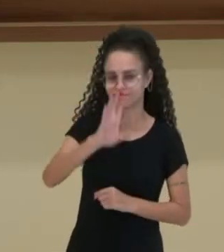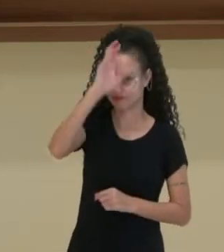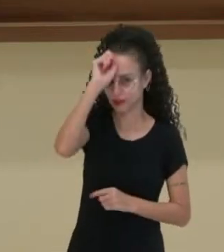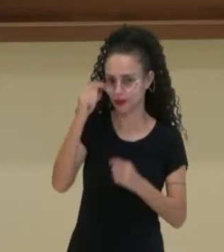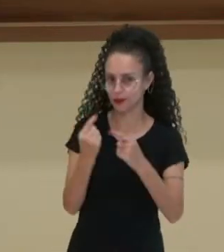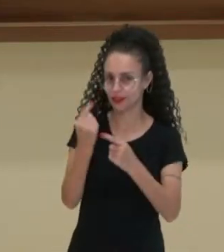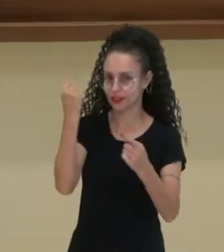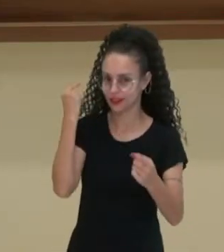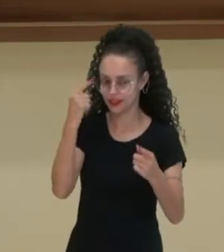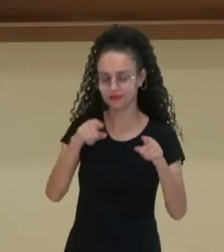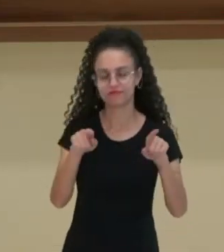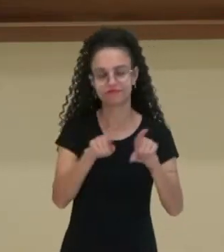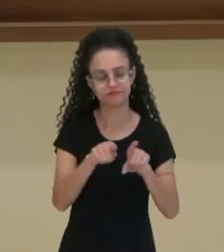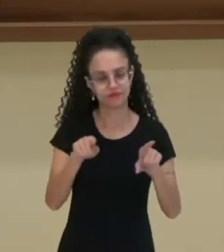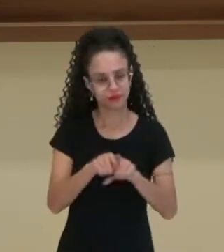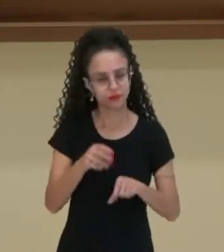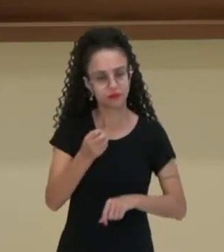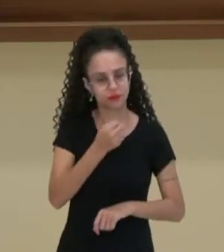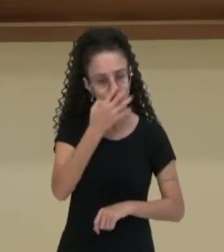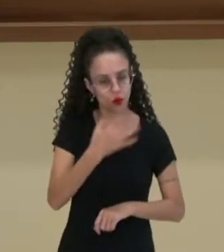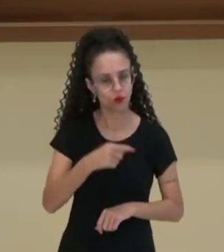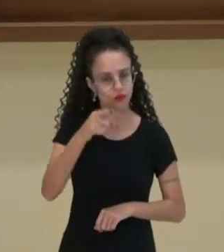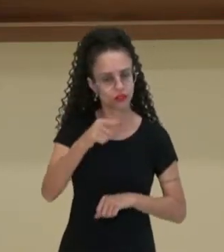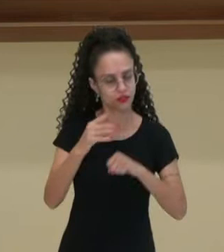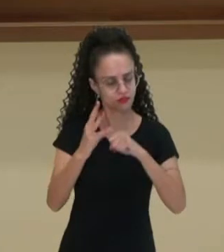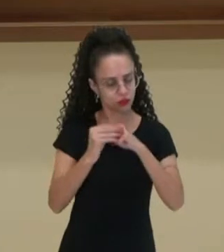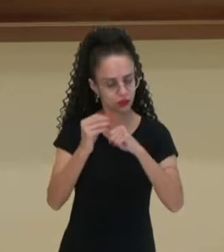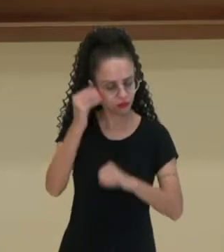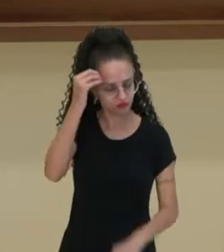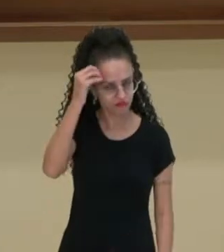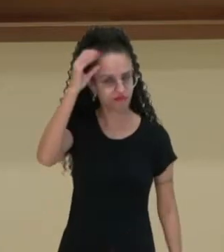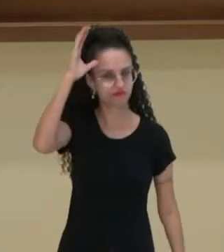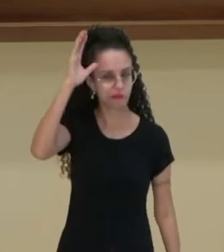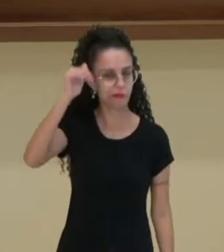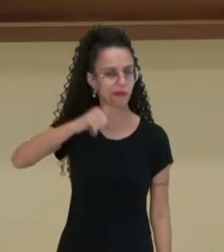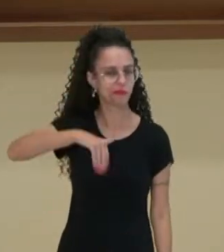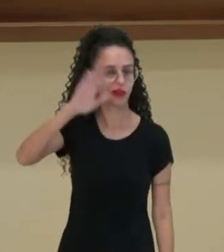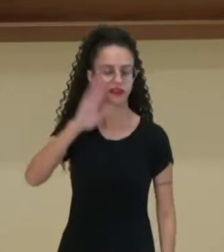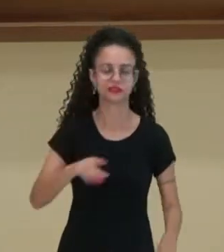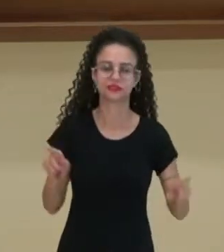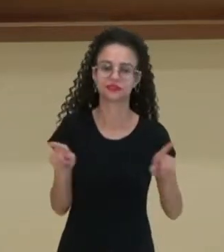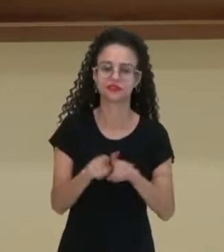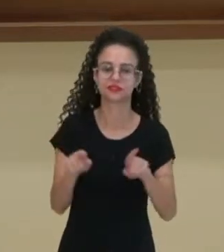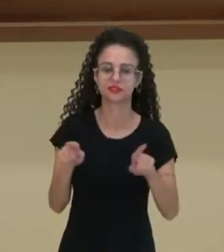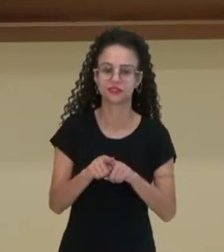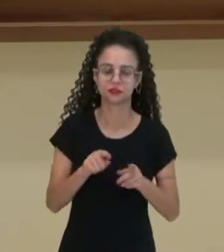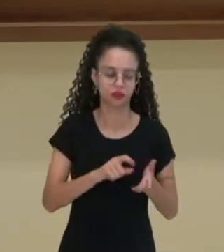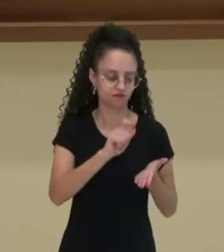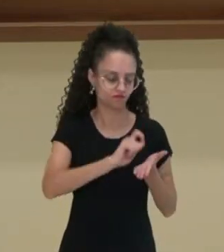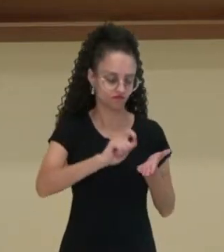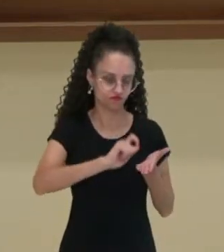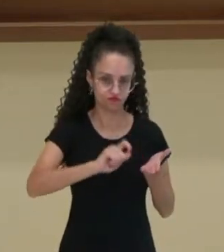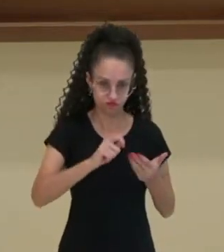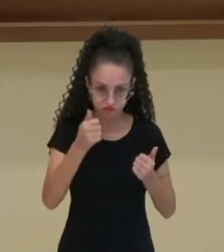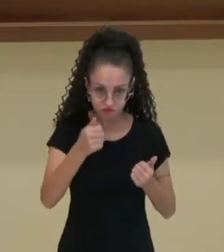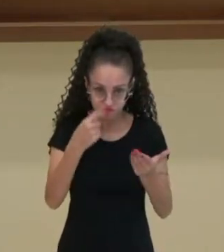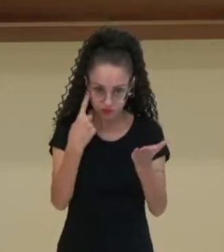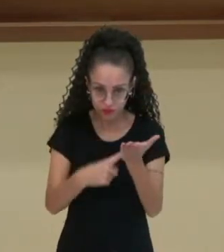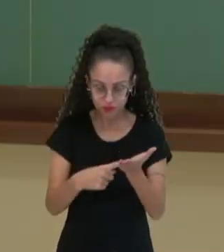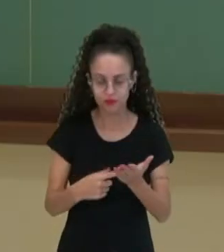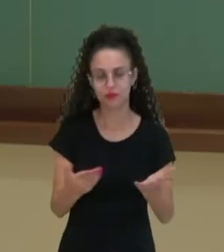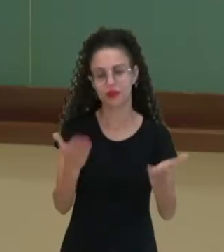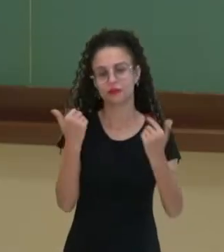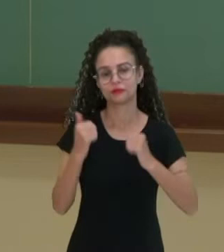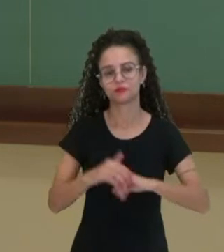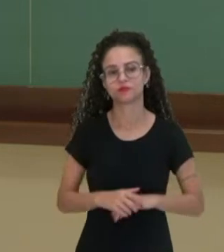aprendeu e vai estar enriquecendo os teus conhecimentos mais ainda e vai poder estar registrando. Você topa? Bora lá